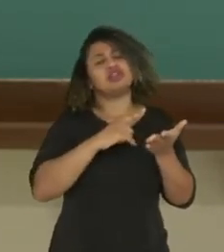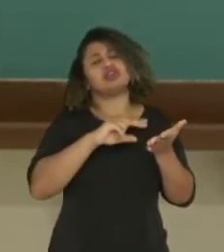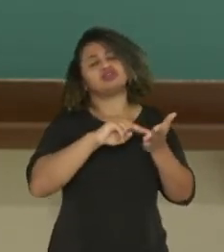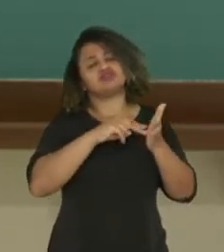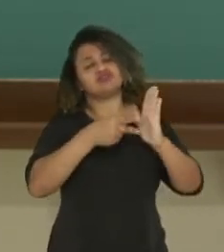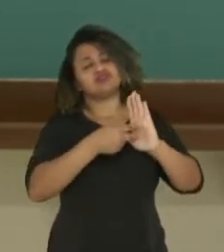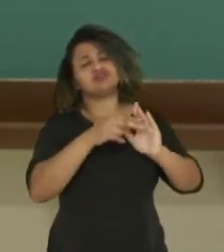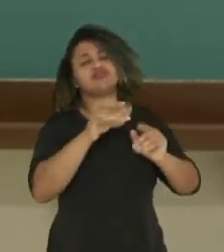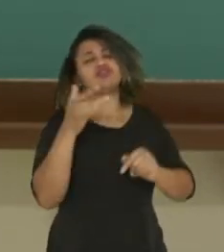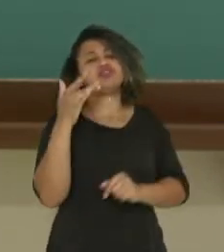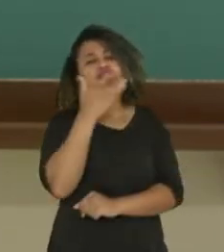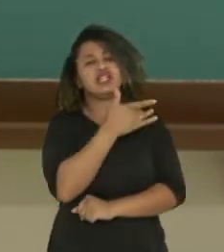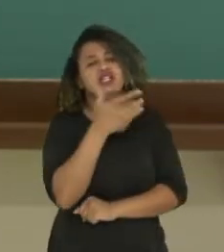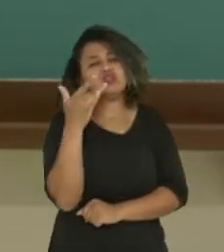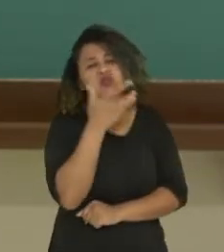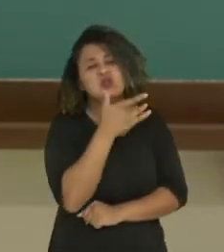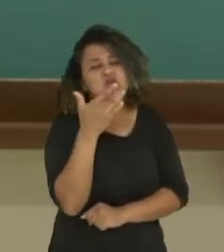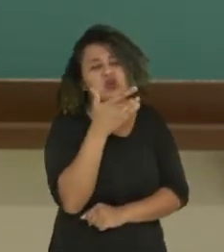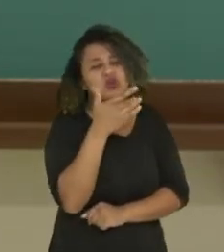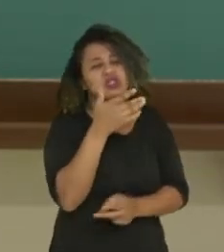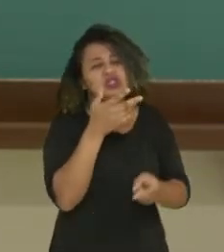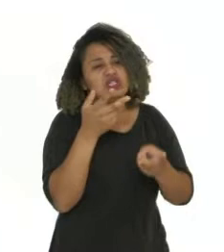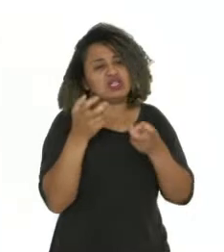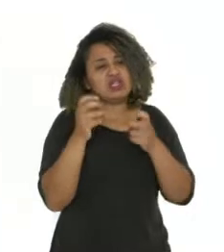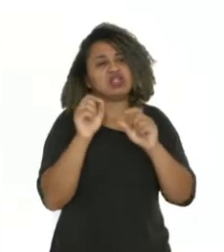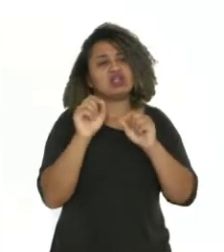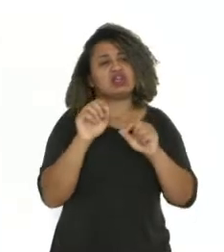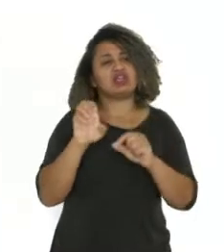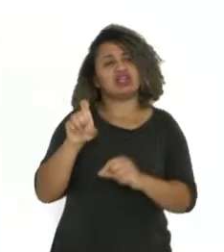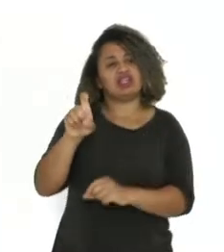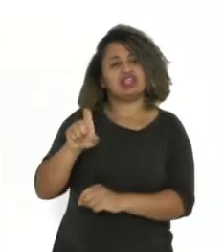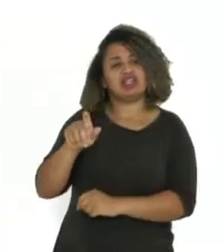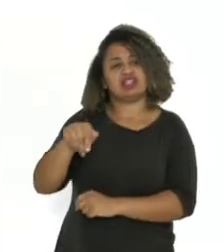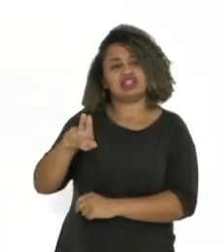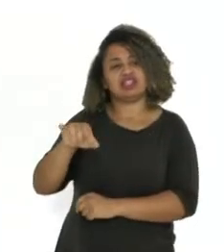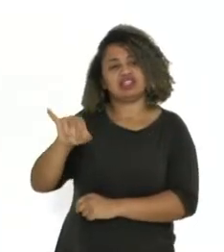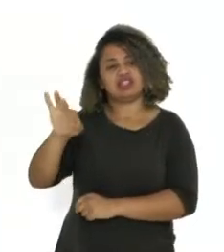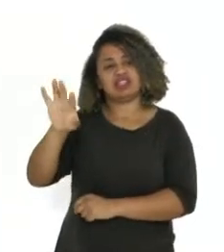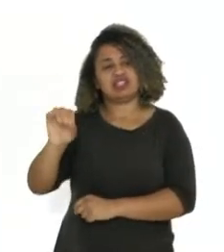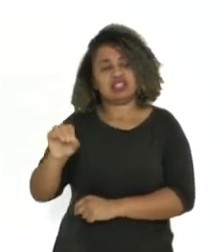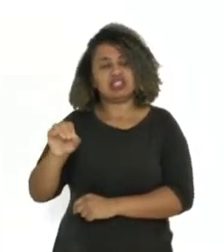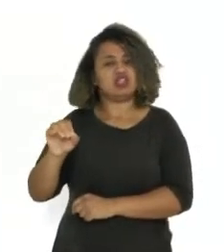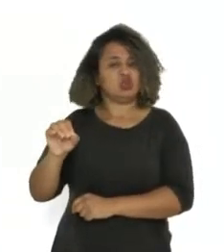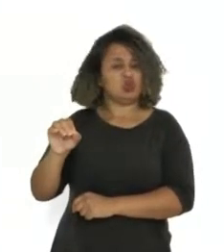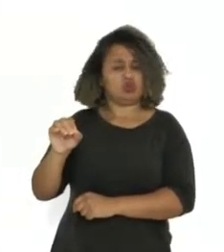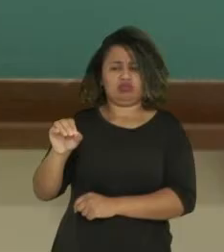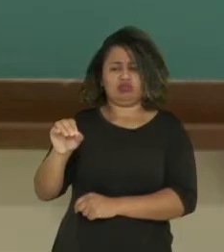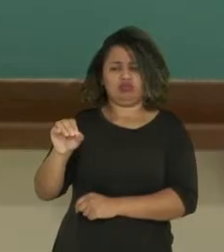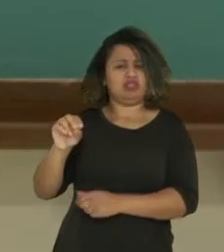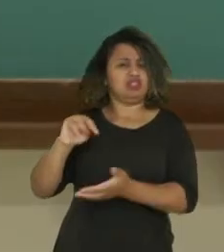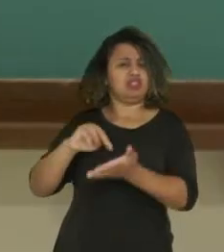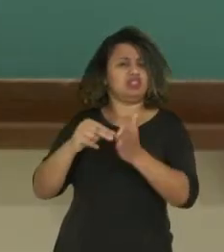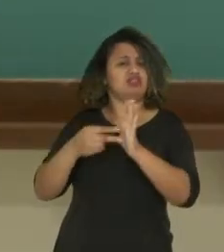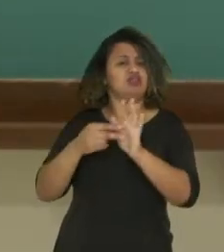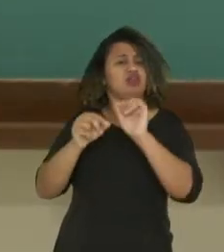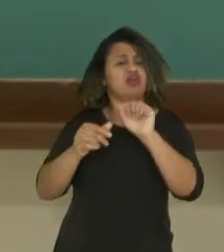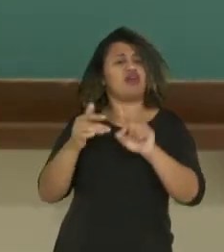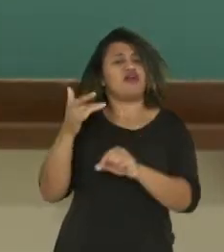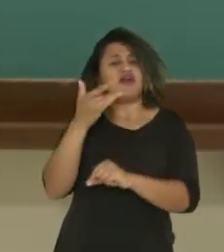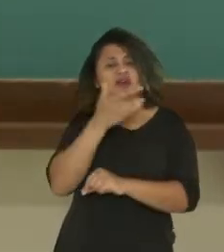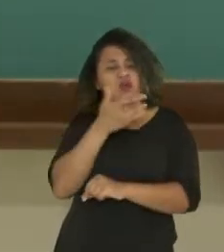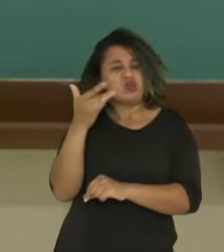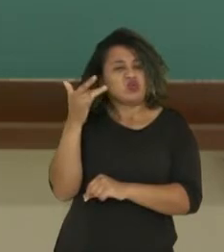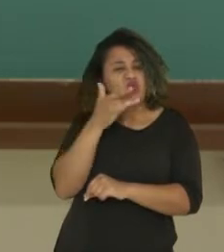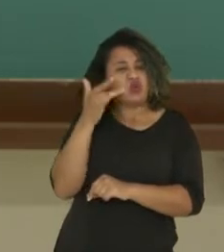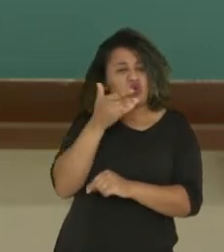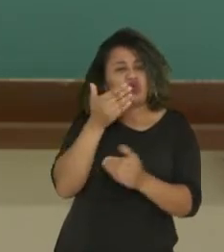saboroso, gostoso. Então, ó, presta atenção aqui, ó. Exquisito plato marino, ou seja, porque ele trata aí,